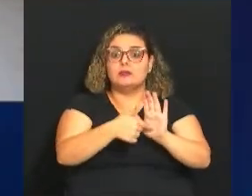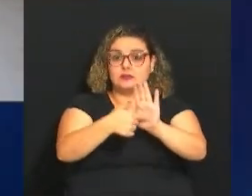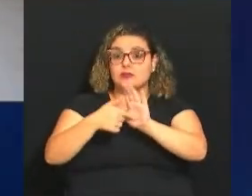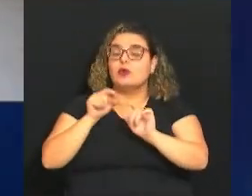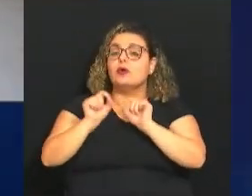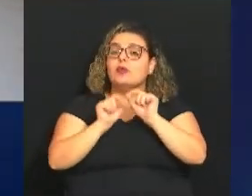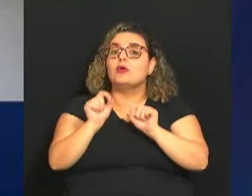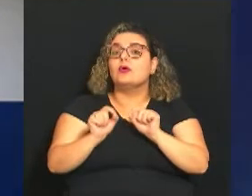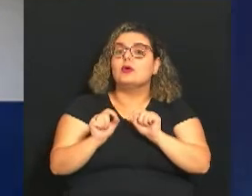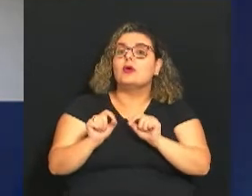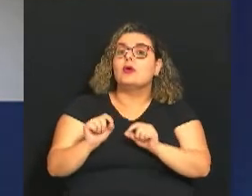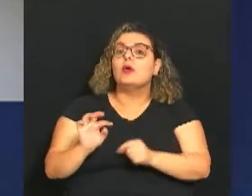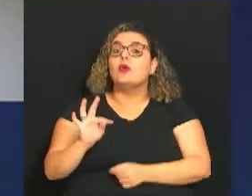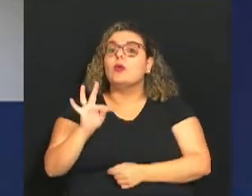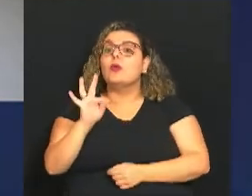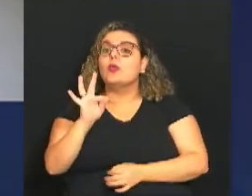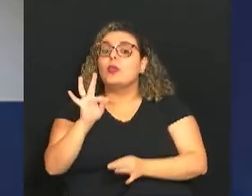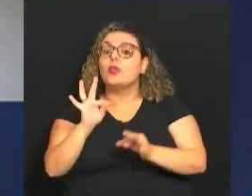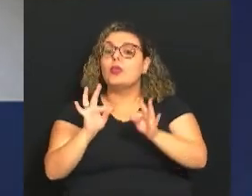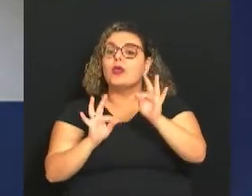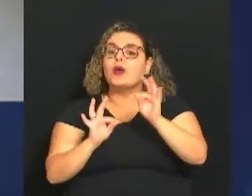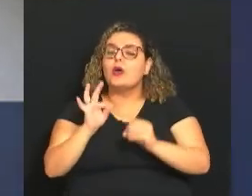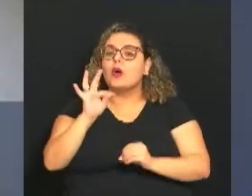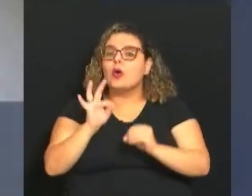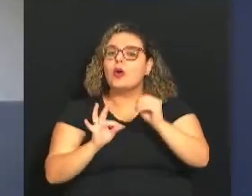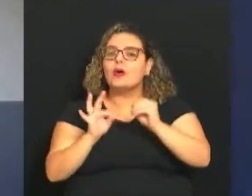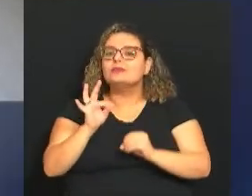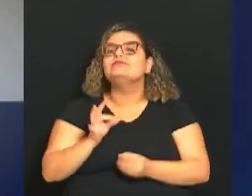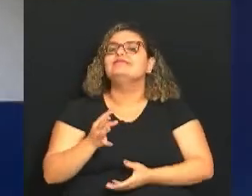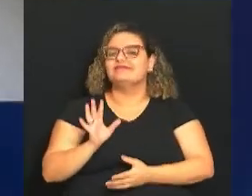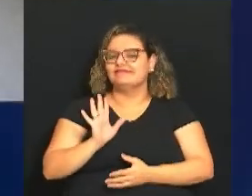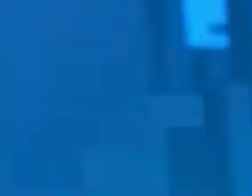um terapeuta ocupacional. É em instantes.